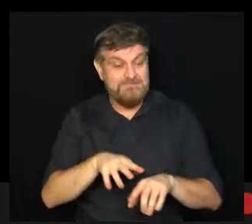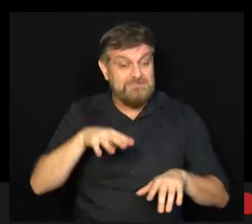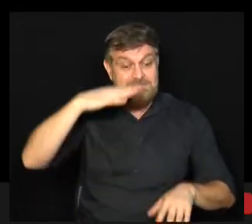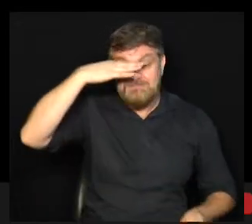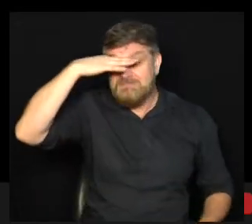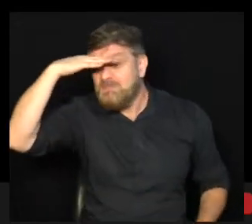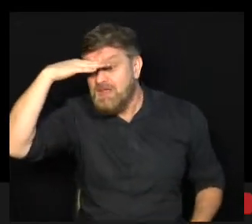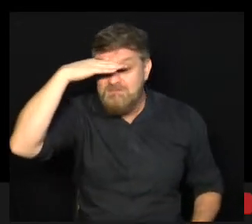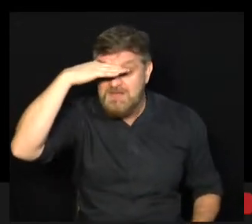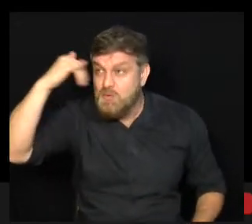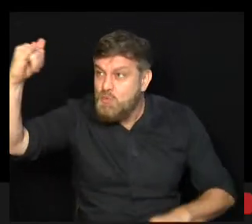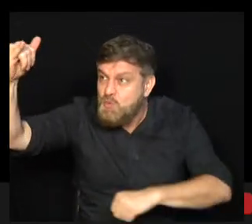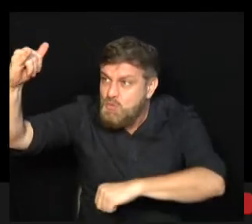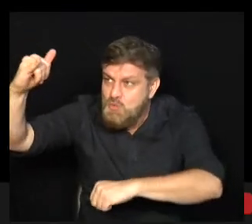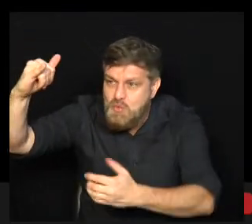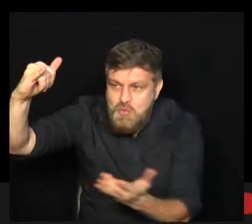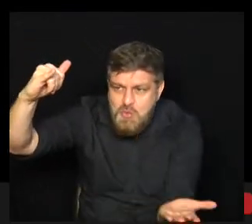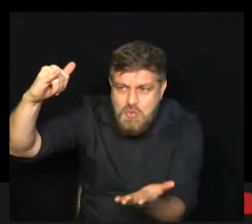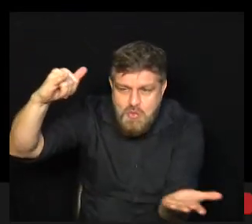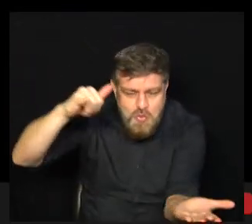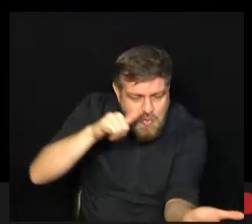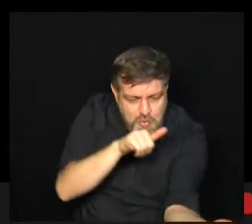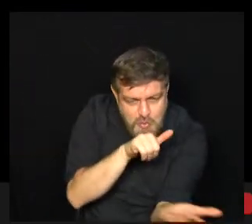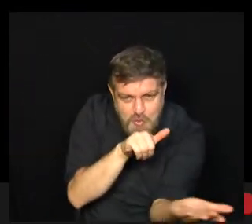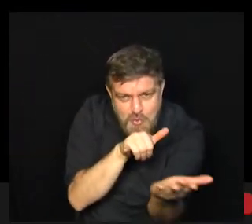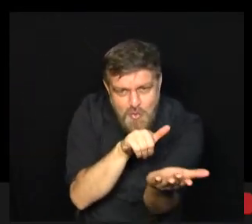é uma honra mesmo, muito grande